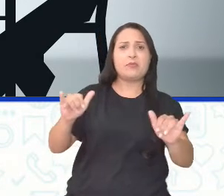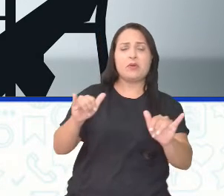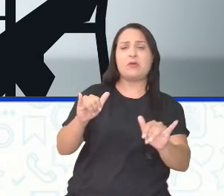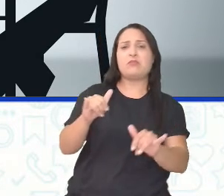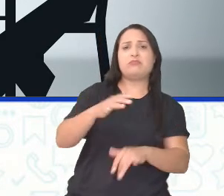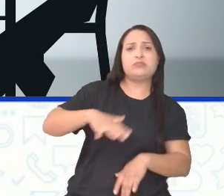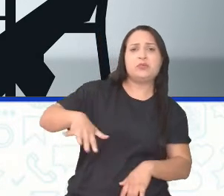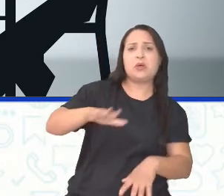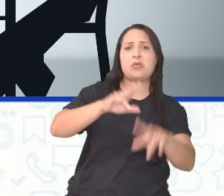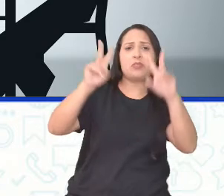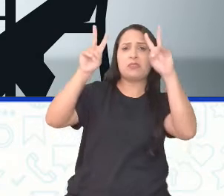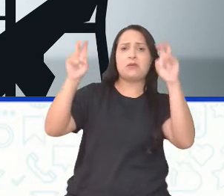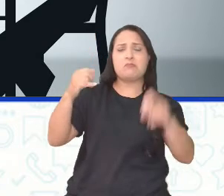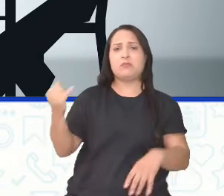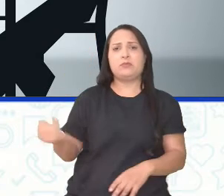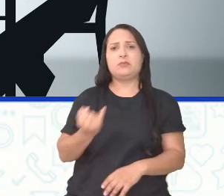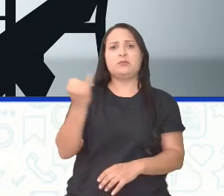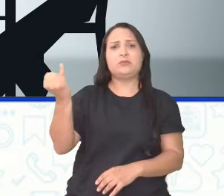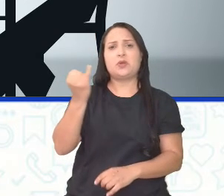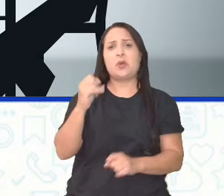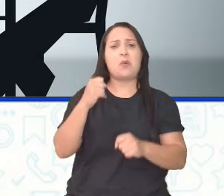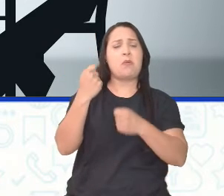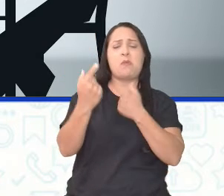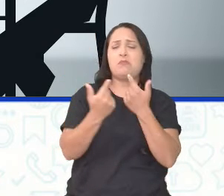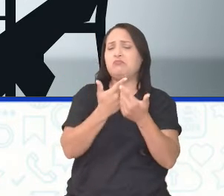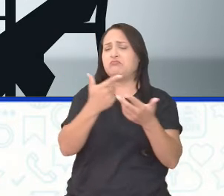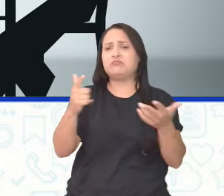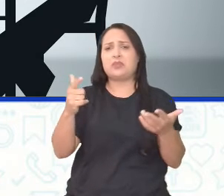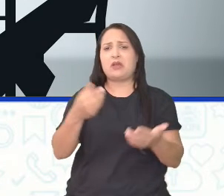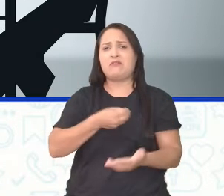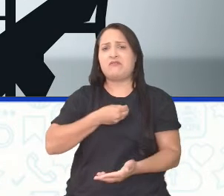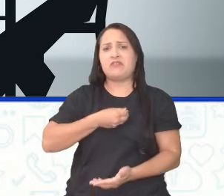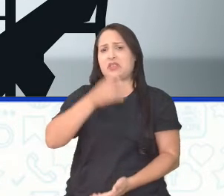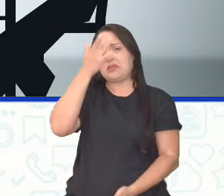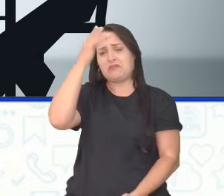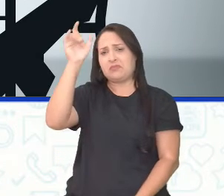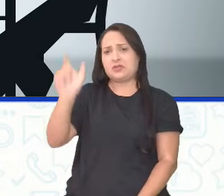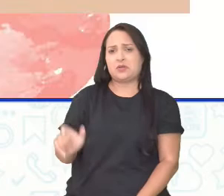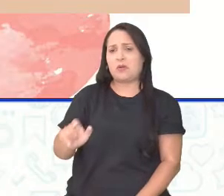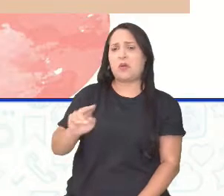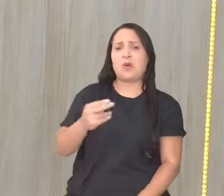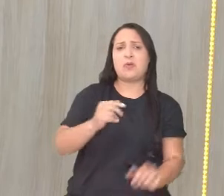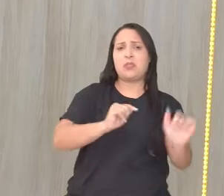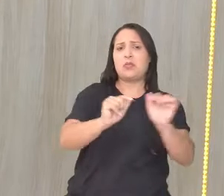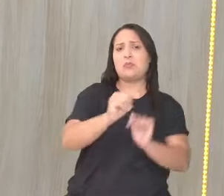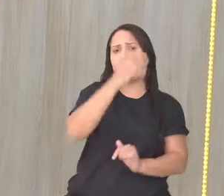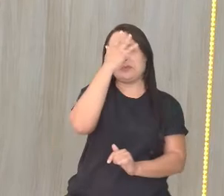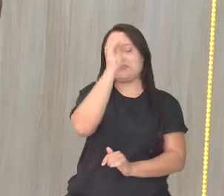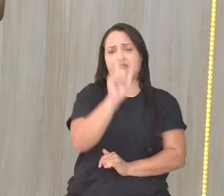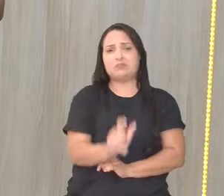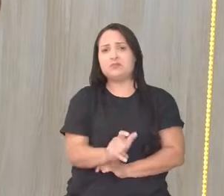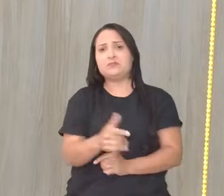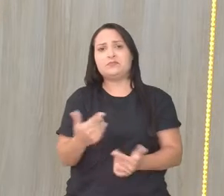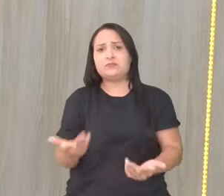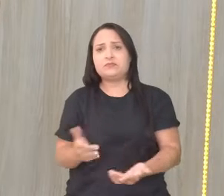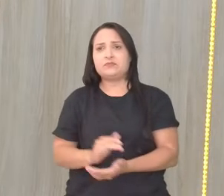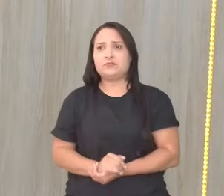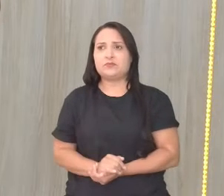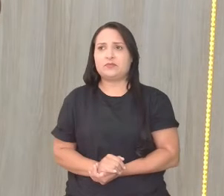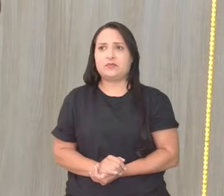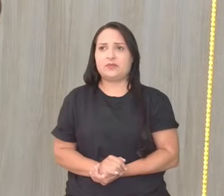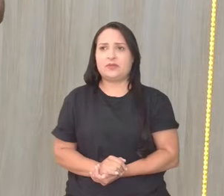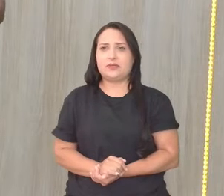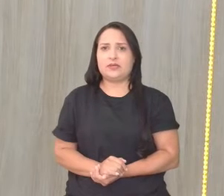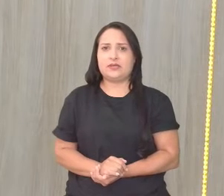tema importante ou sobre alguém, né? A vida dessa pessoa, o trabalho dessa pessoa.